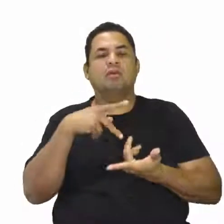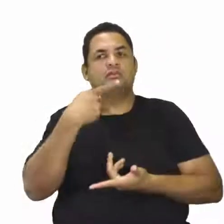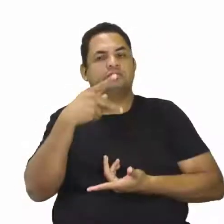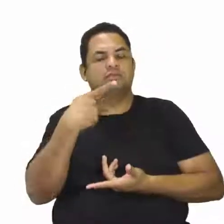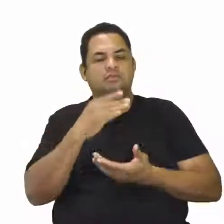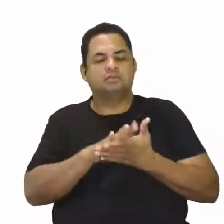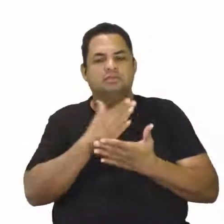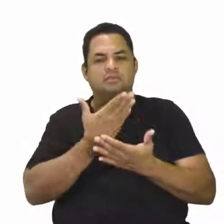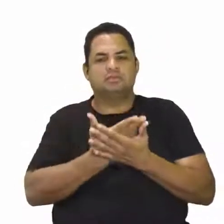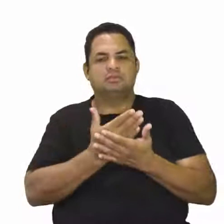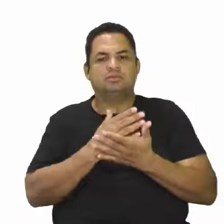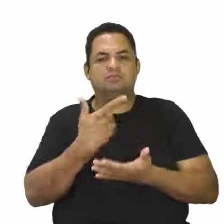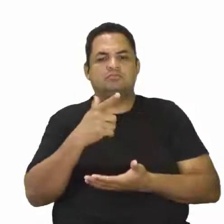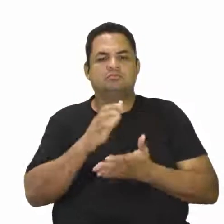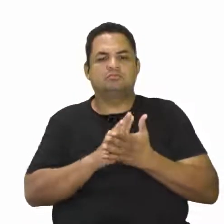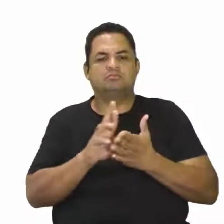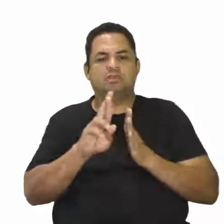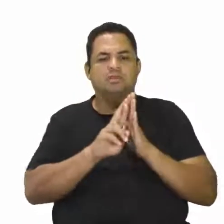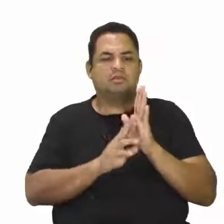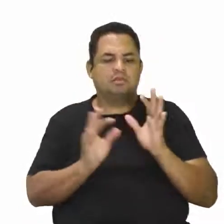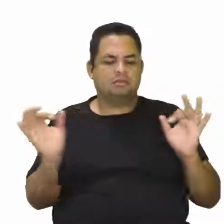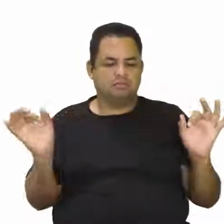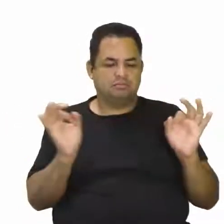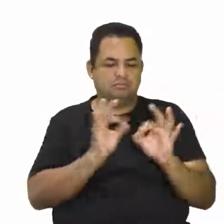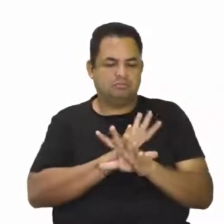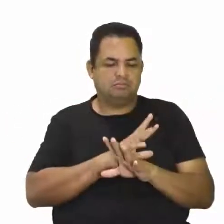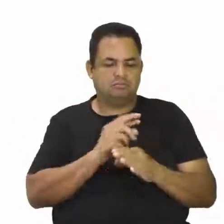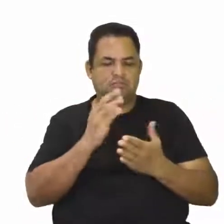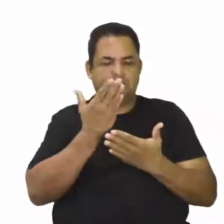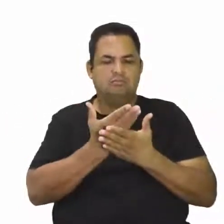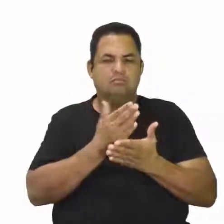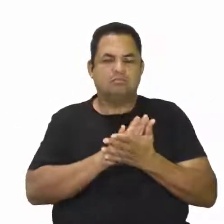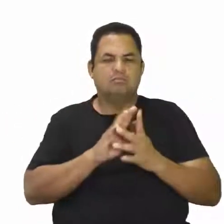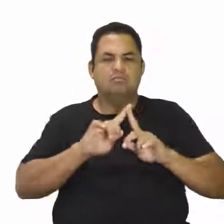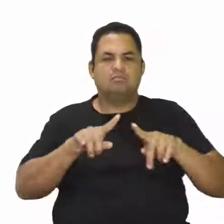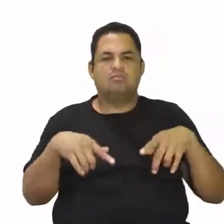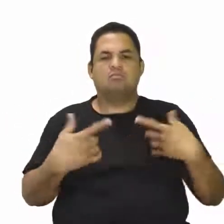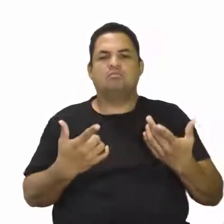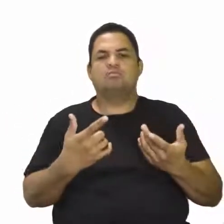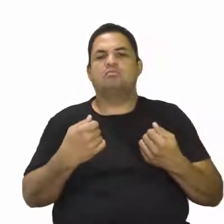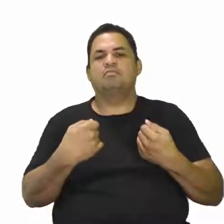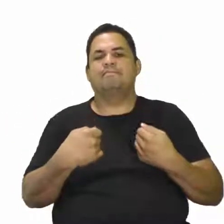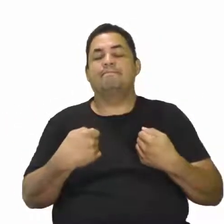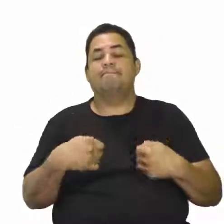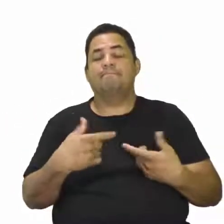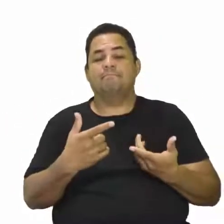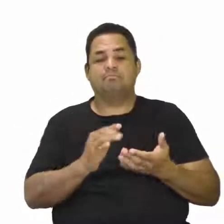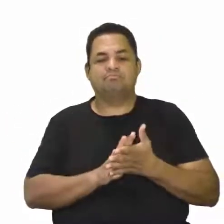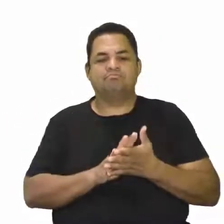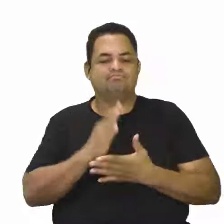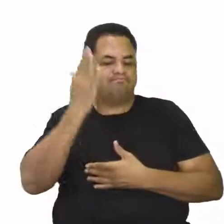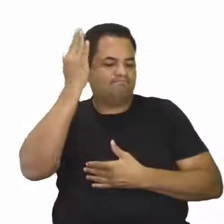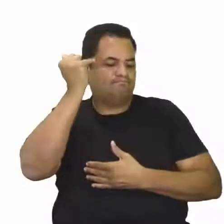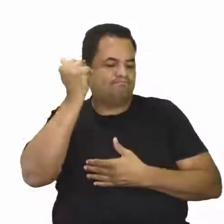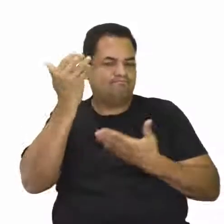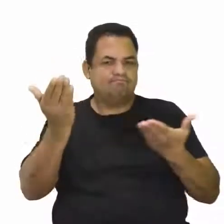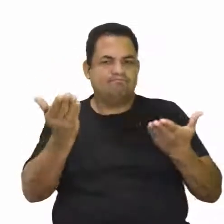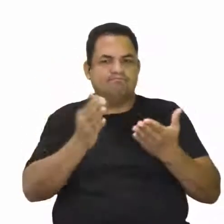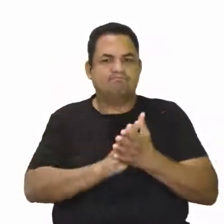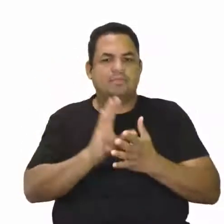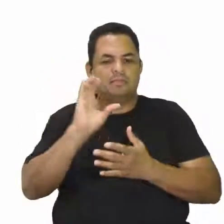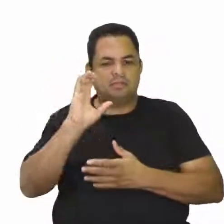nessa aula, nós não temos uma regra pronta de interpretação, mas nós temos que ter ali o domínio, temos que